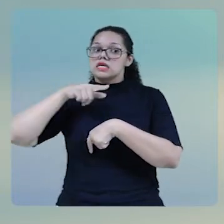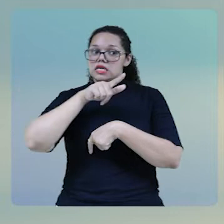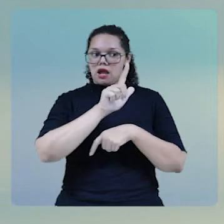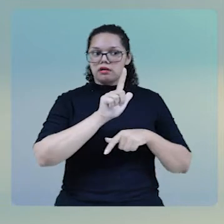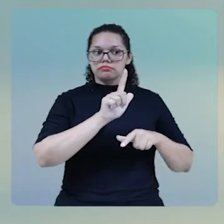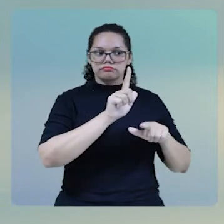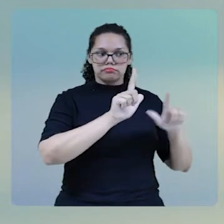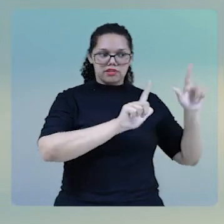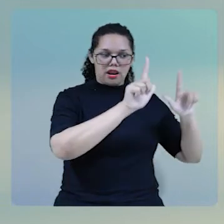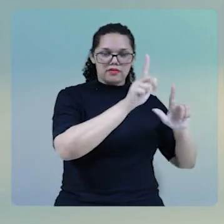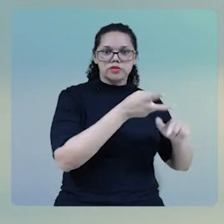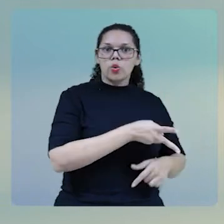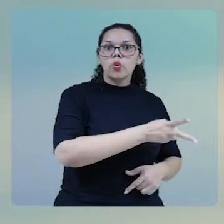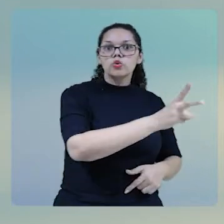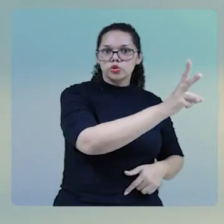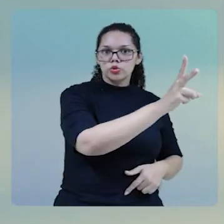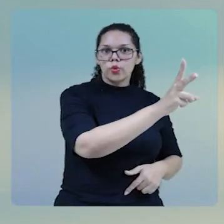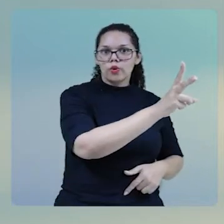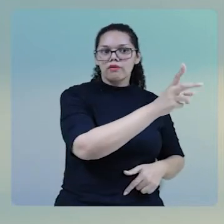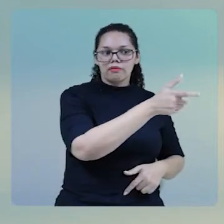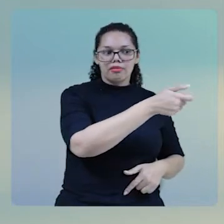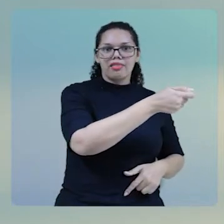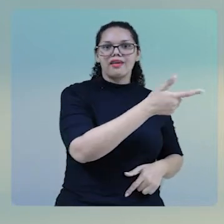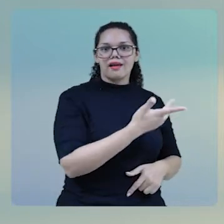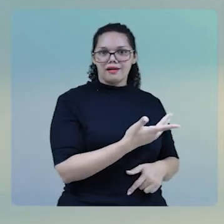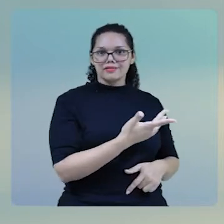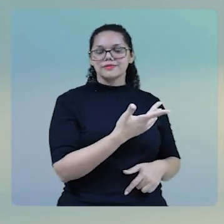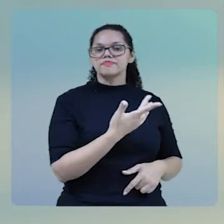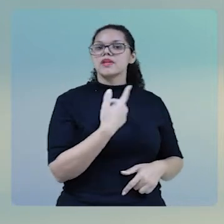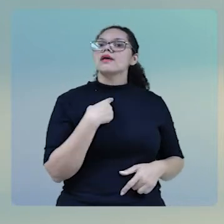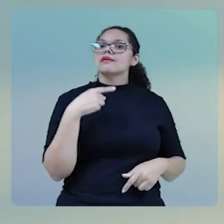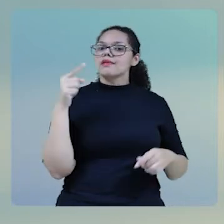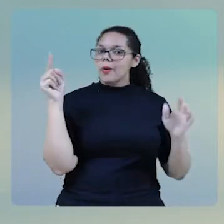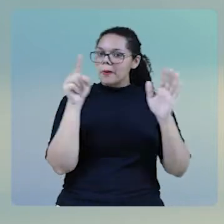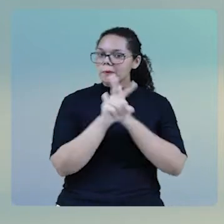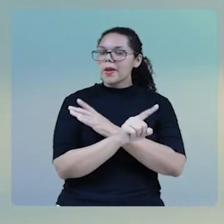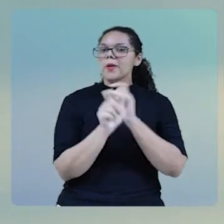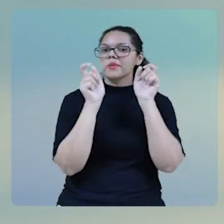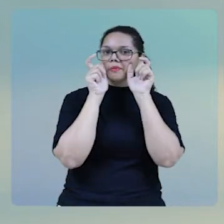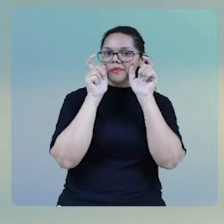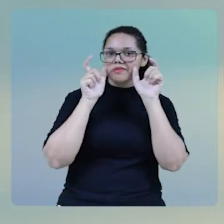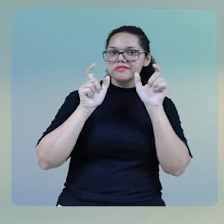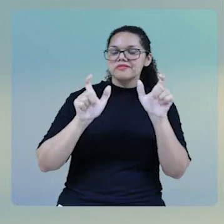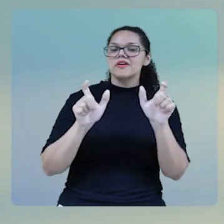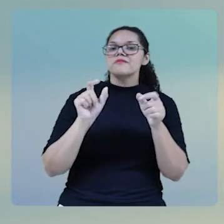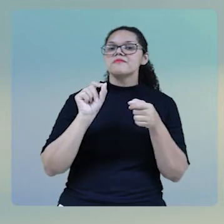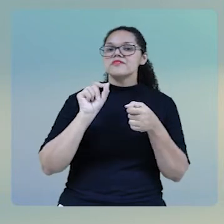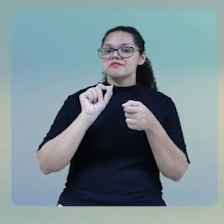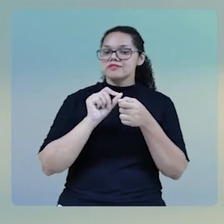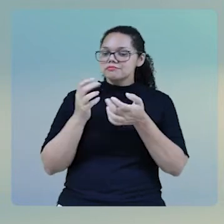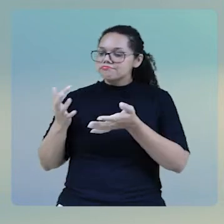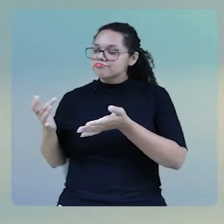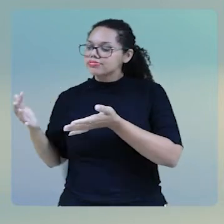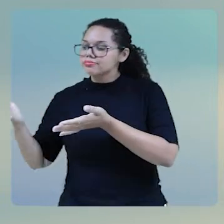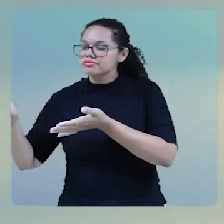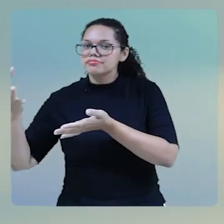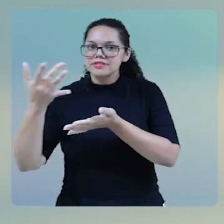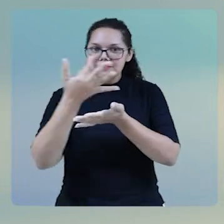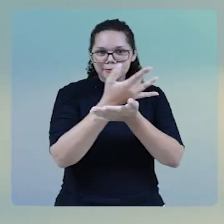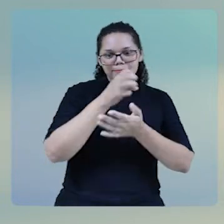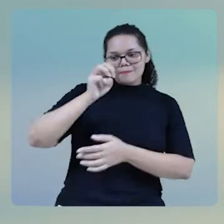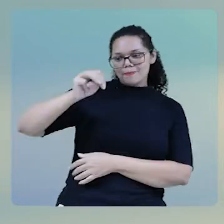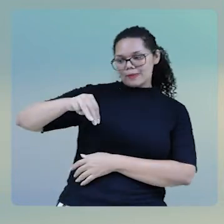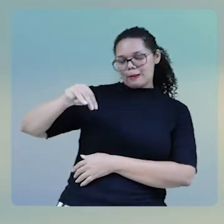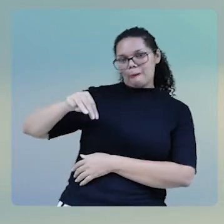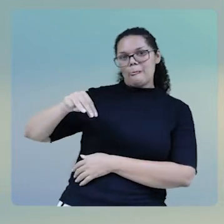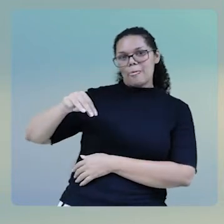funcionar, tá certo? Então, pessoal, uma questão bem interessante, tá? Que a gente vai justamente fazer o levantamento matemático dela, só que eu